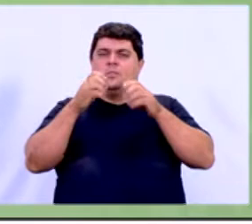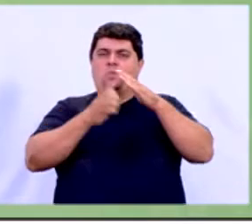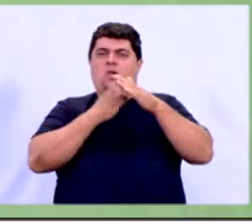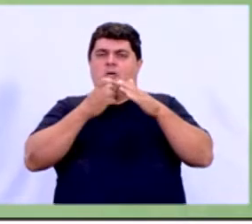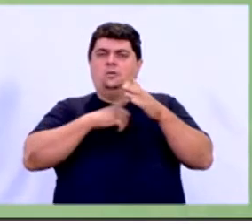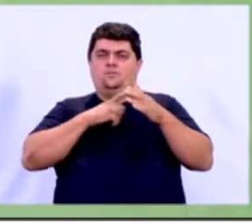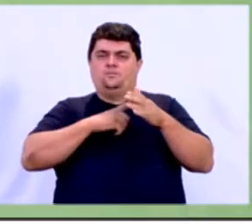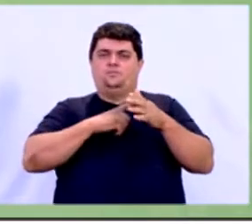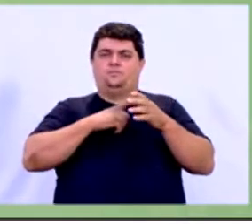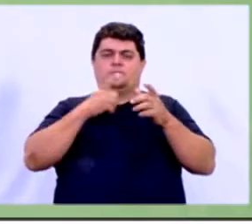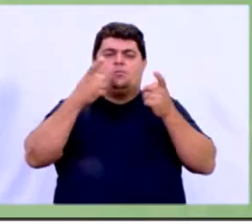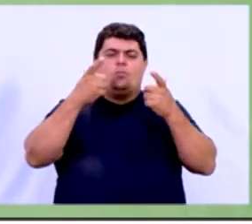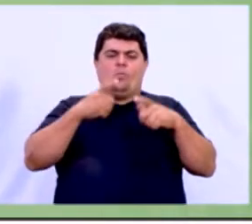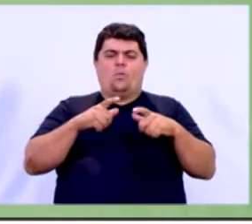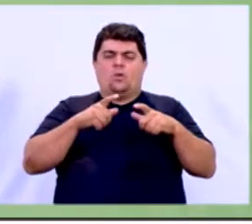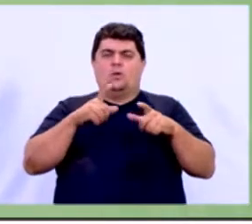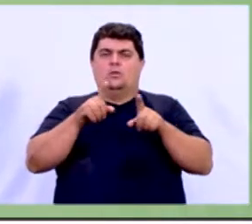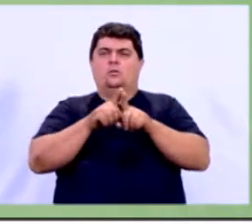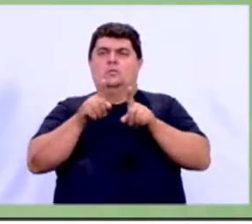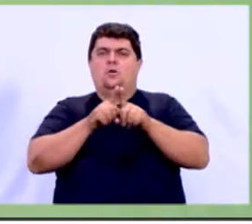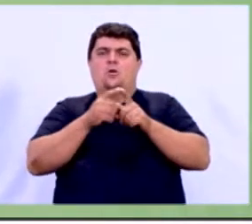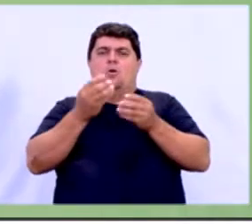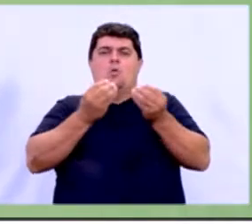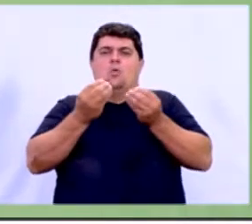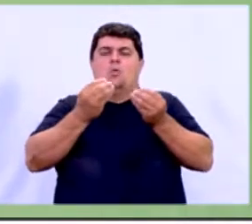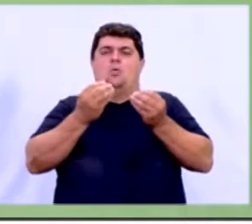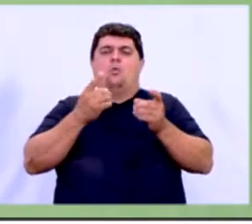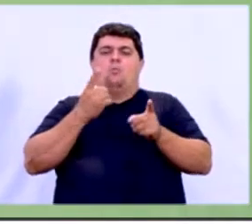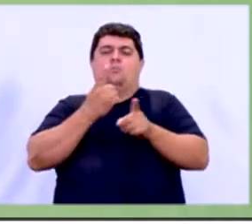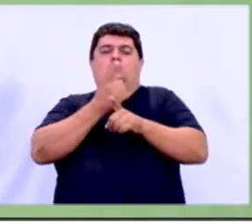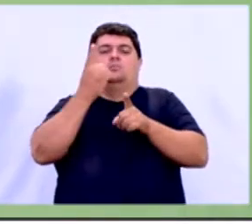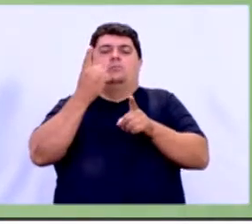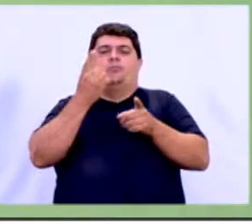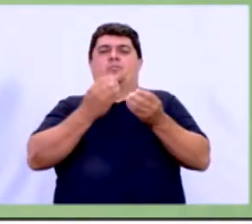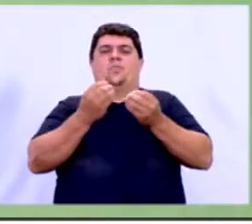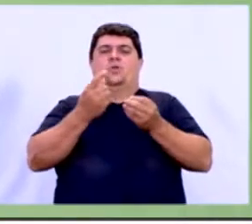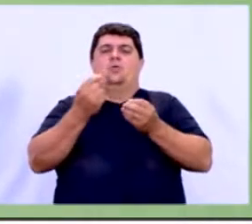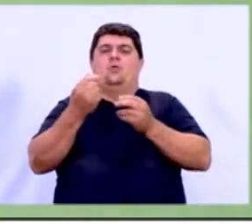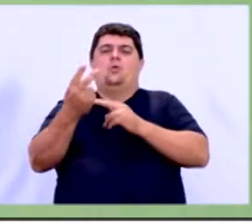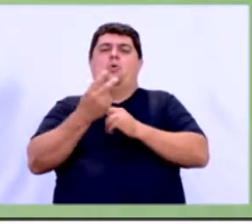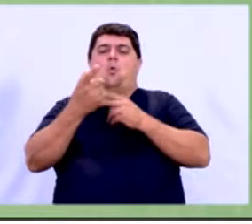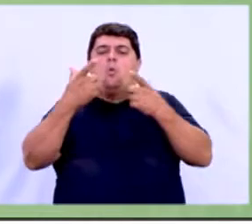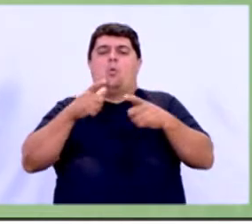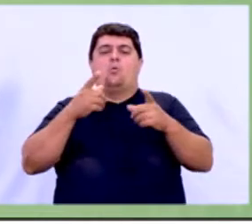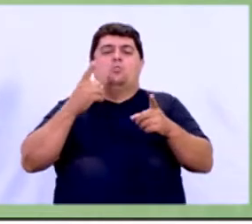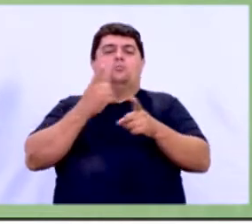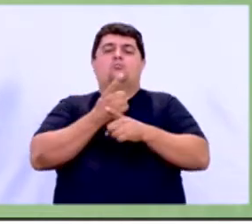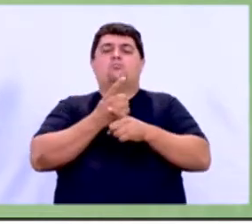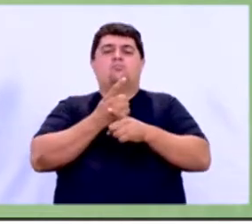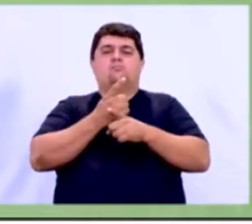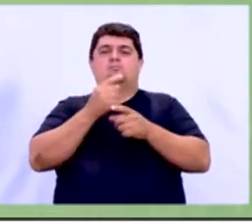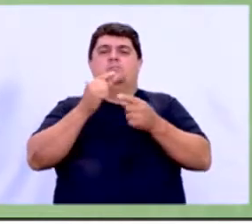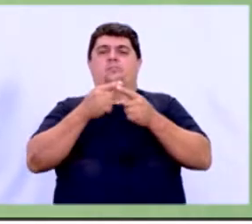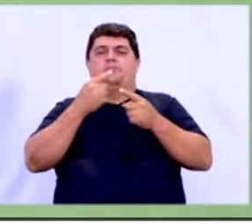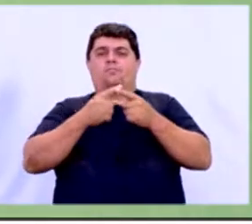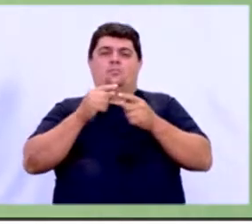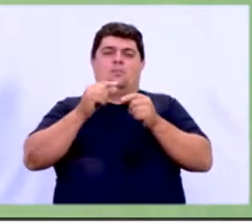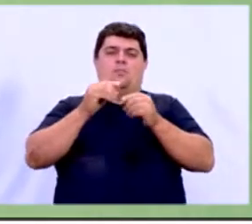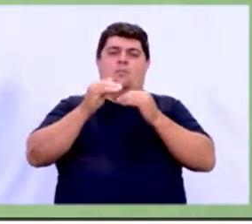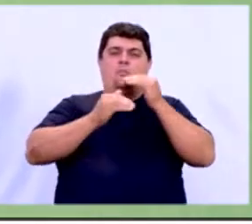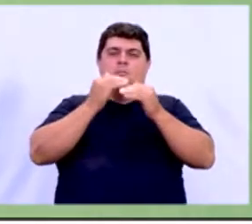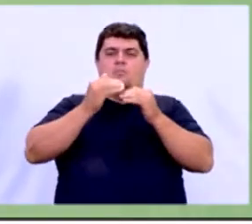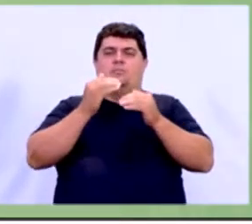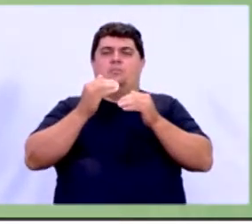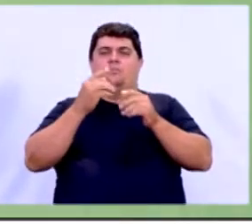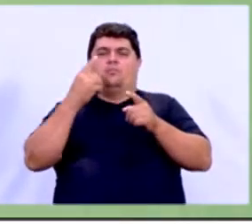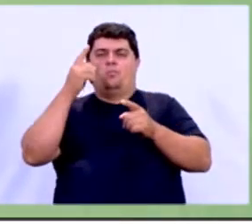algumas fontes, algumas formas, né, aonde a organização ela vai obter o recurso financeiro para operacionalizar o seu dia a